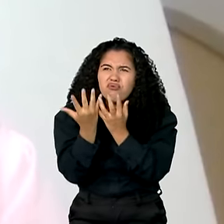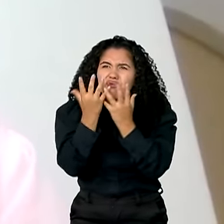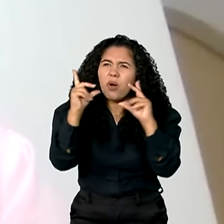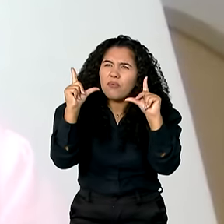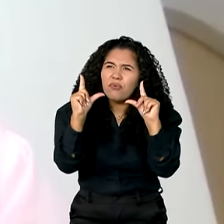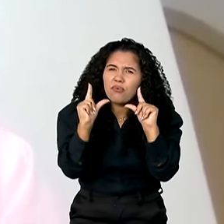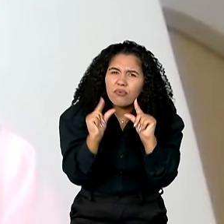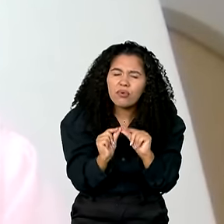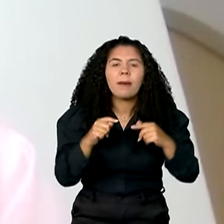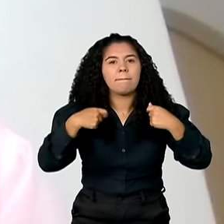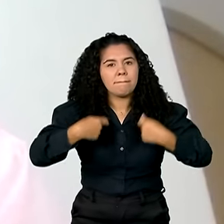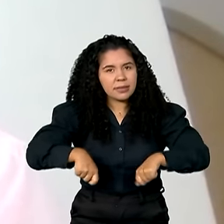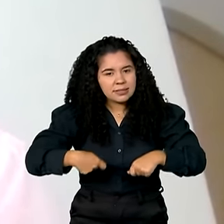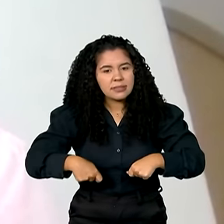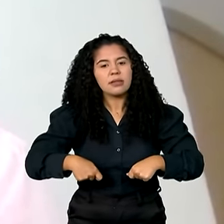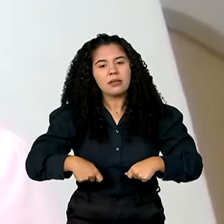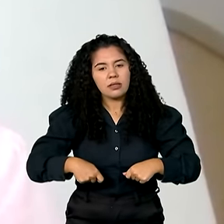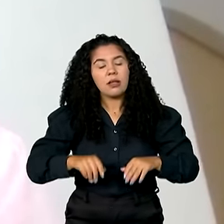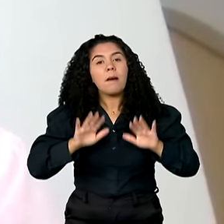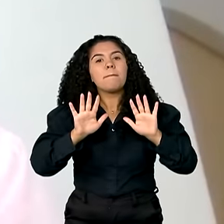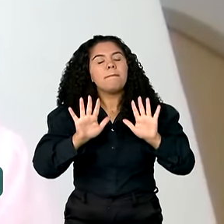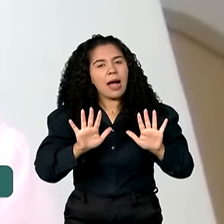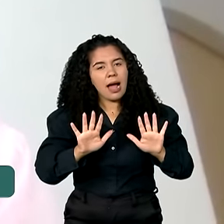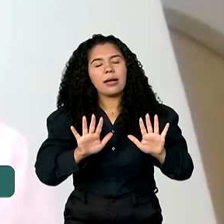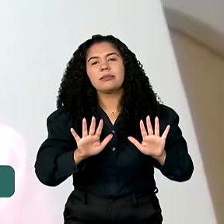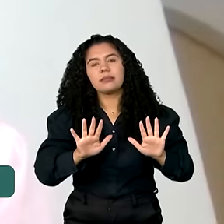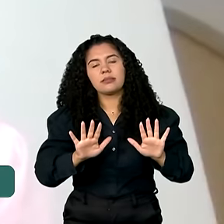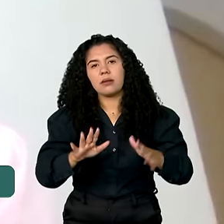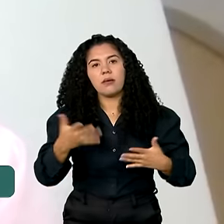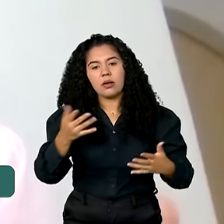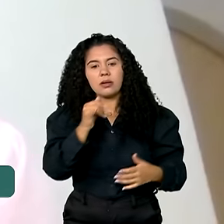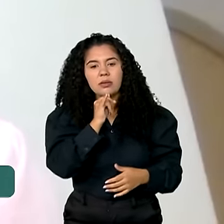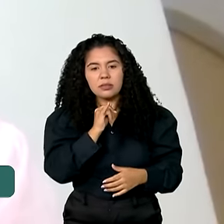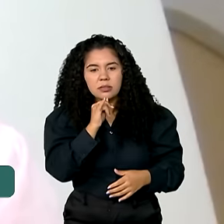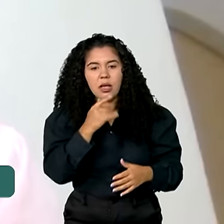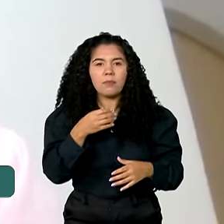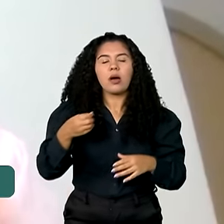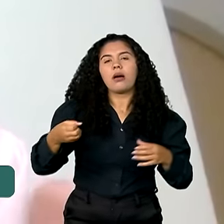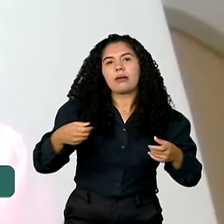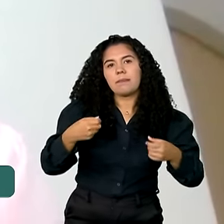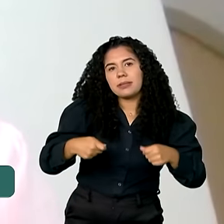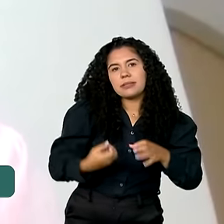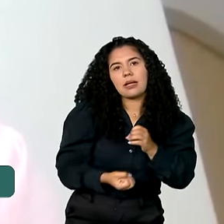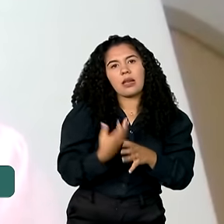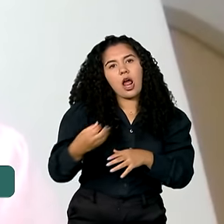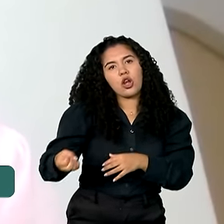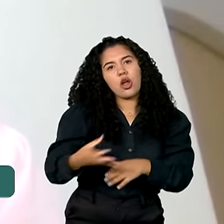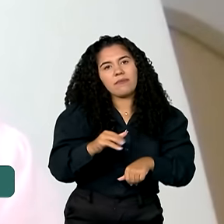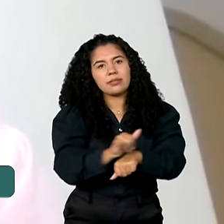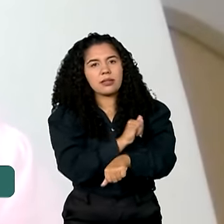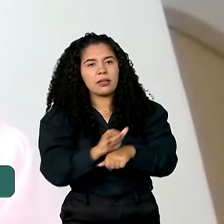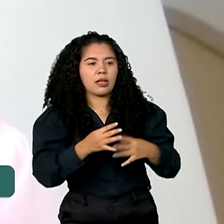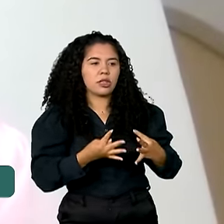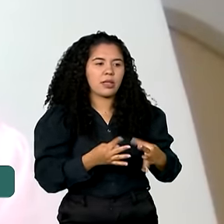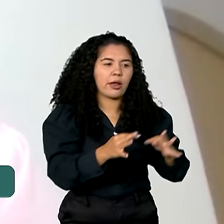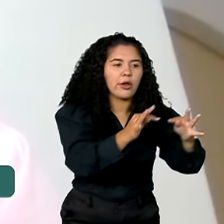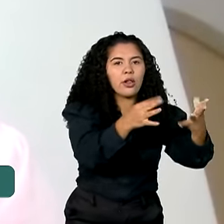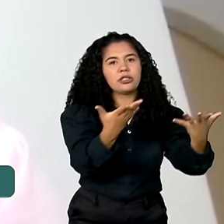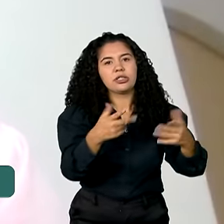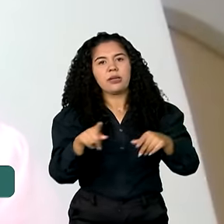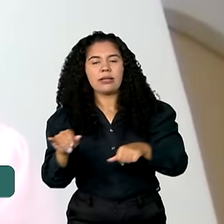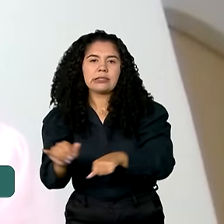redução progressiva de emissões, o que se dá também por inserção de novas tecnologias, novas formas, né,